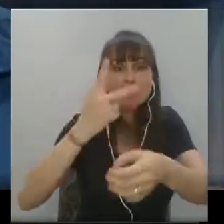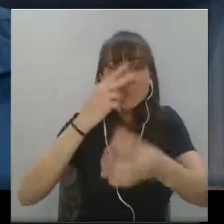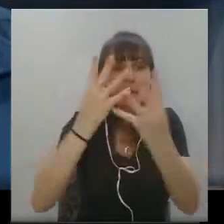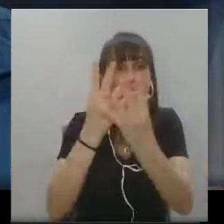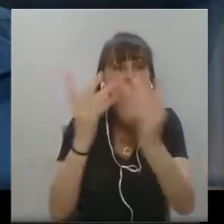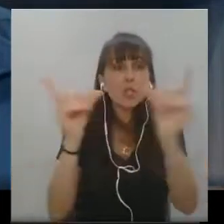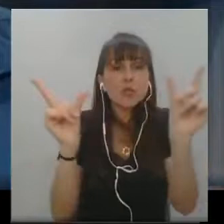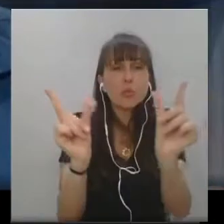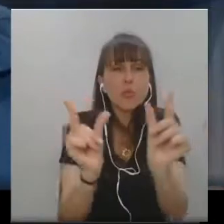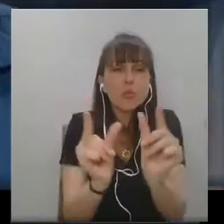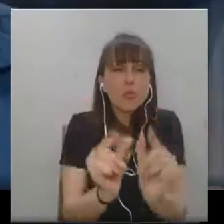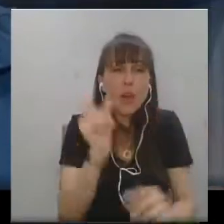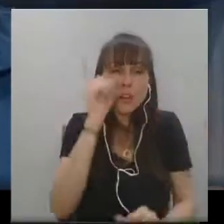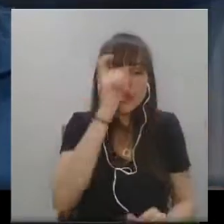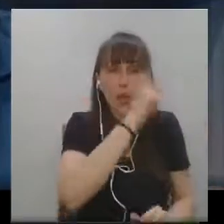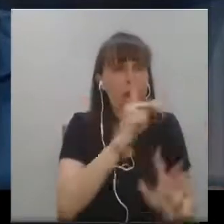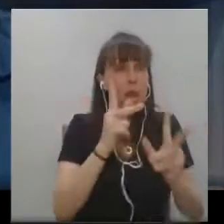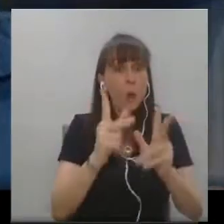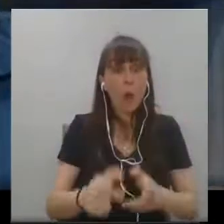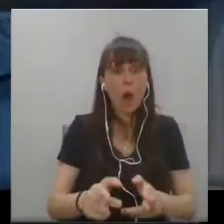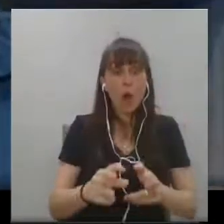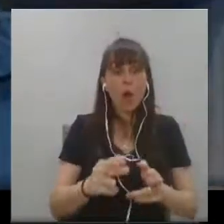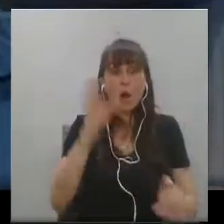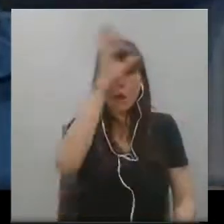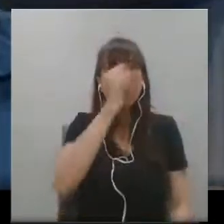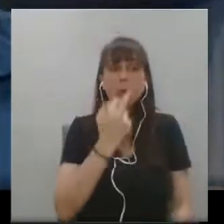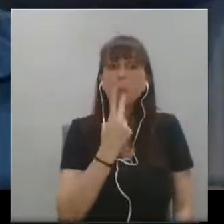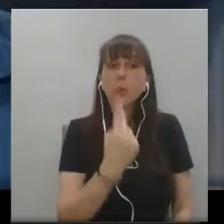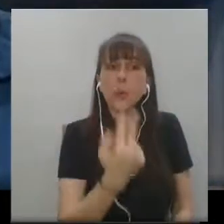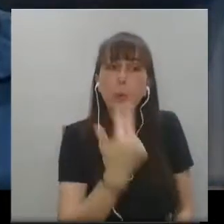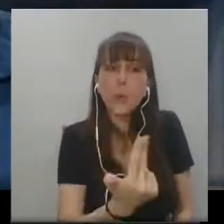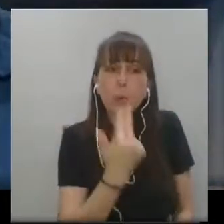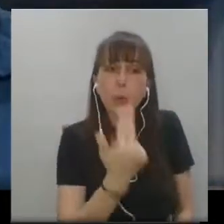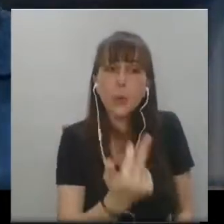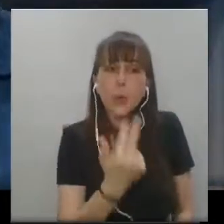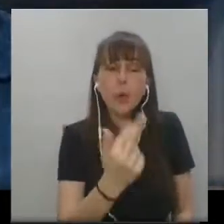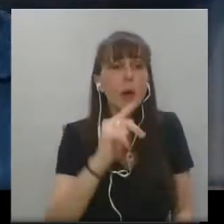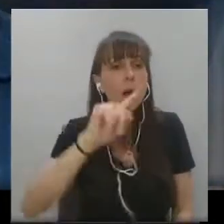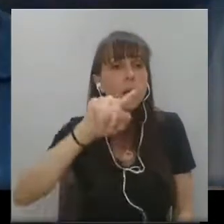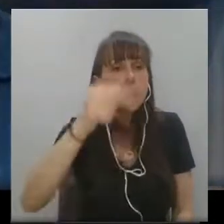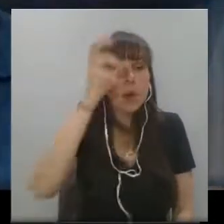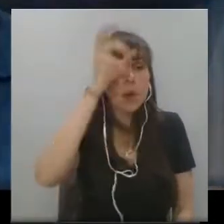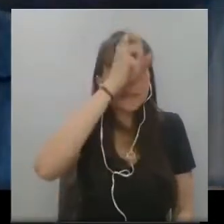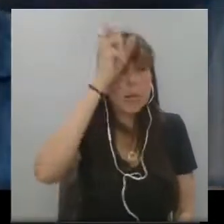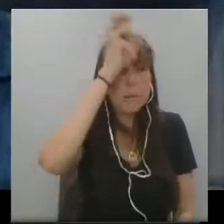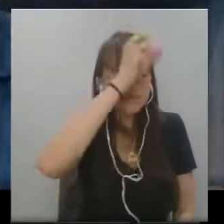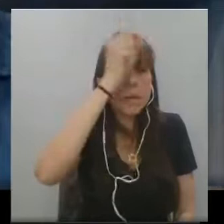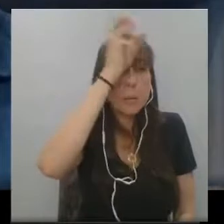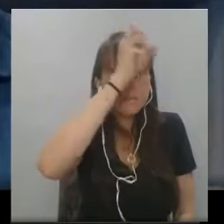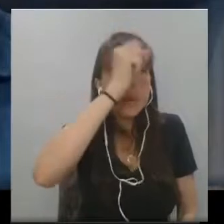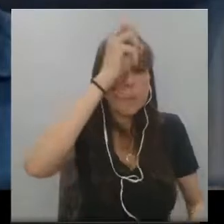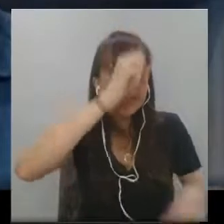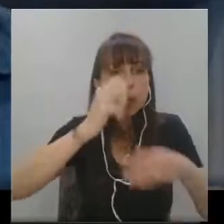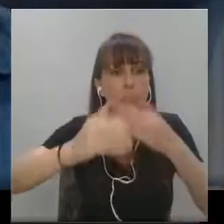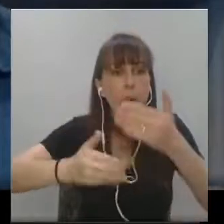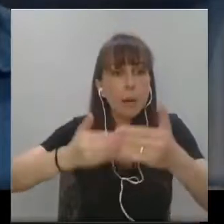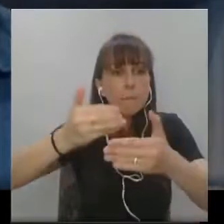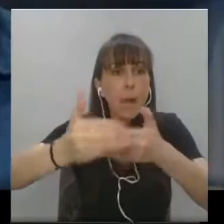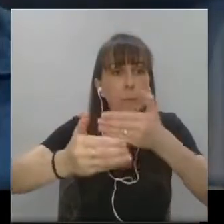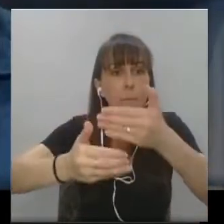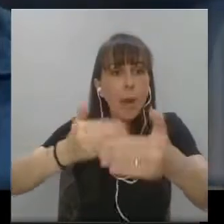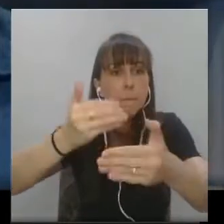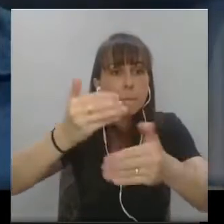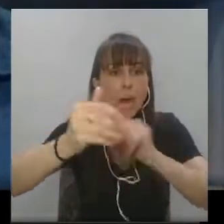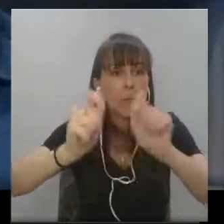início você não sabe falar nada. Depois você aprende vocabulário, vai aprendendo. Quando você vê, você já está falando com todo mundo, já